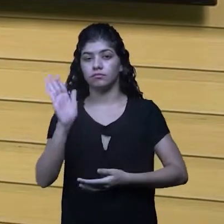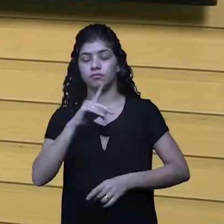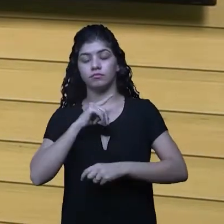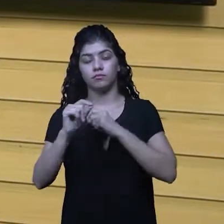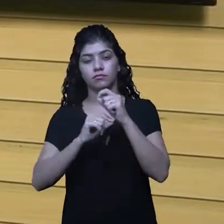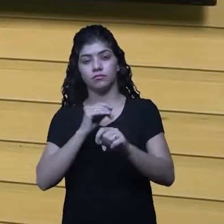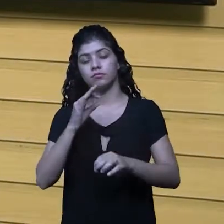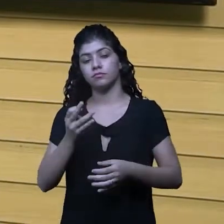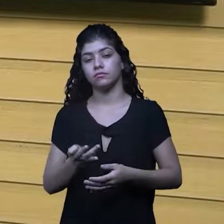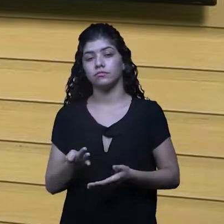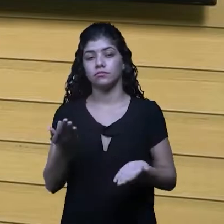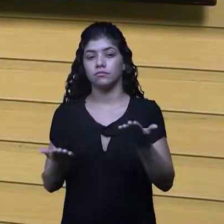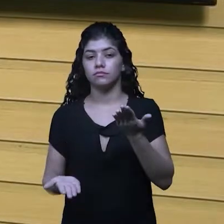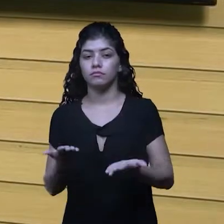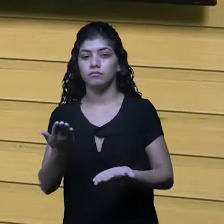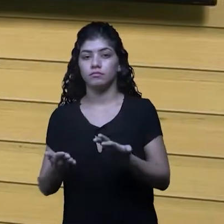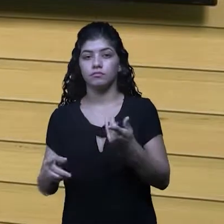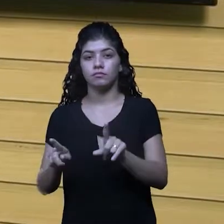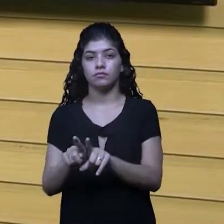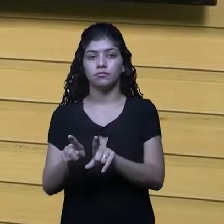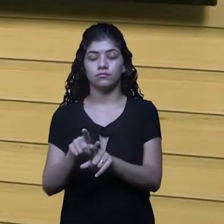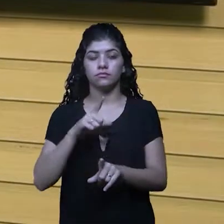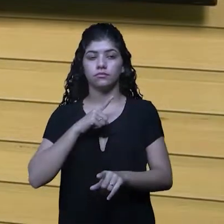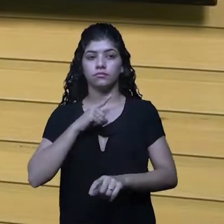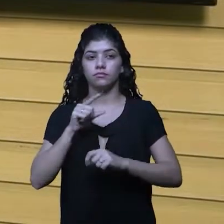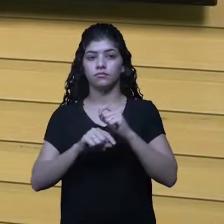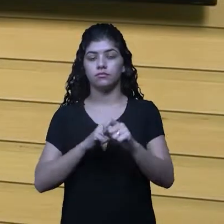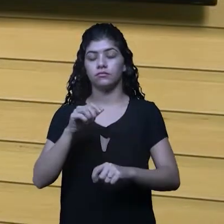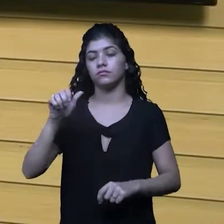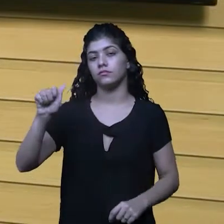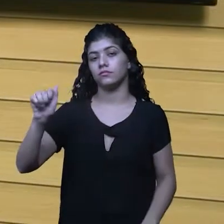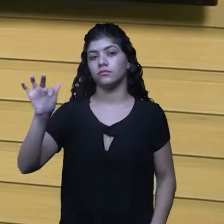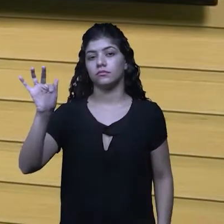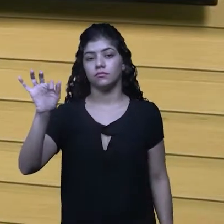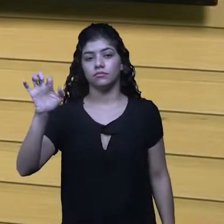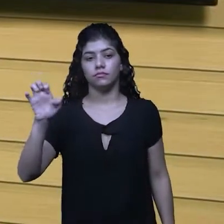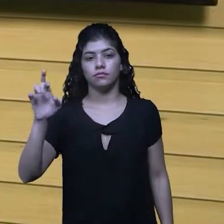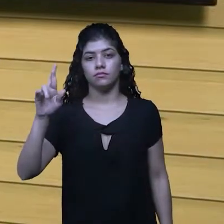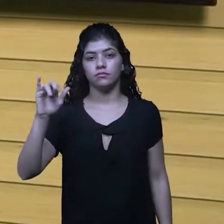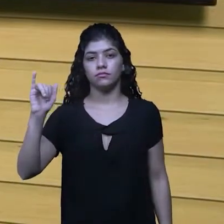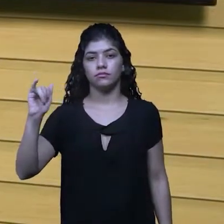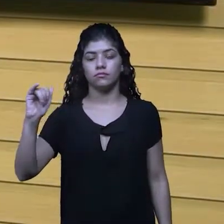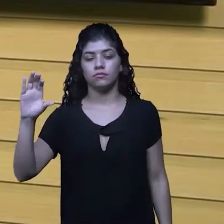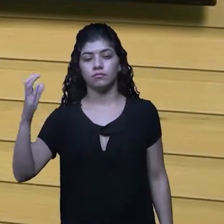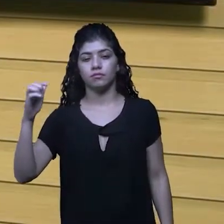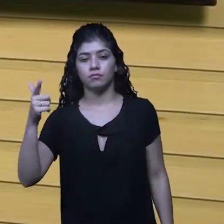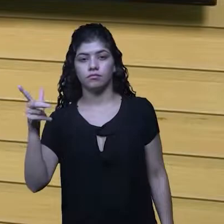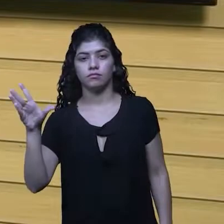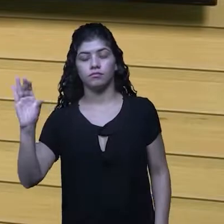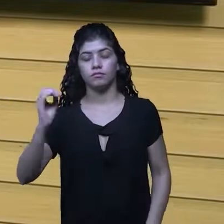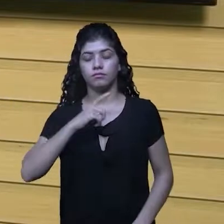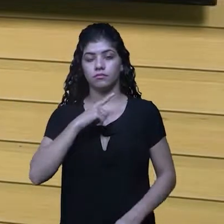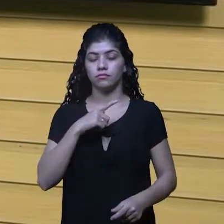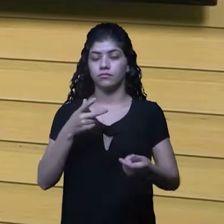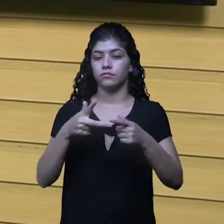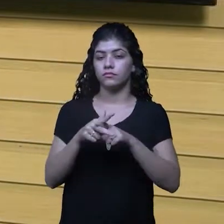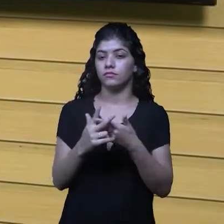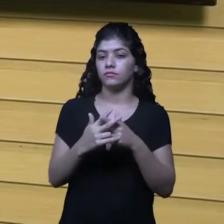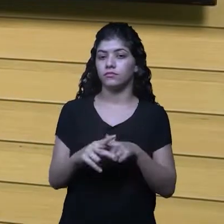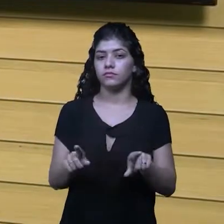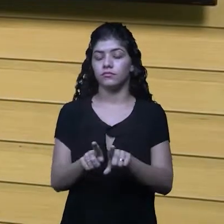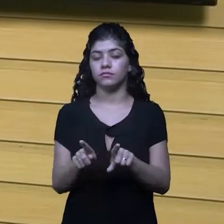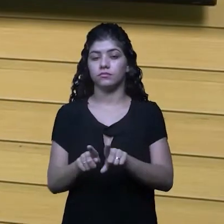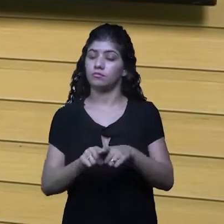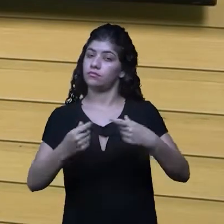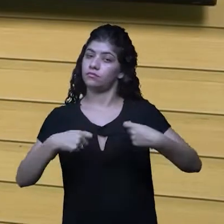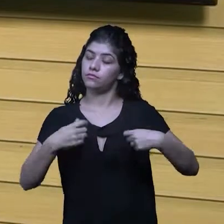indicação desta balança, e aí você tem a aferição. É quando você faz esta comparação e aí faz o devido ajuste se